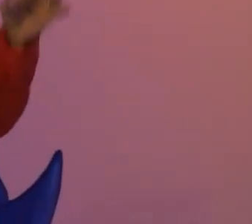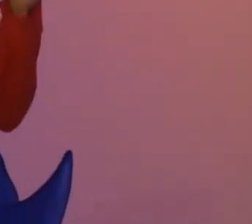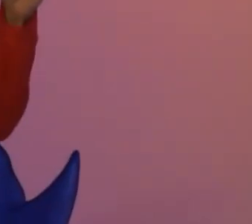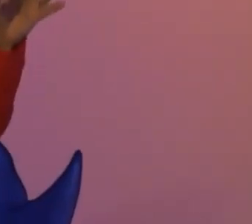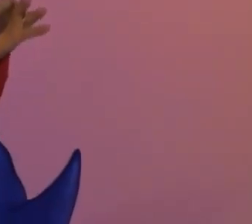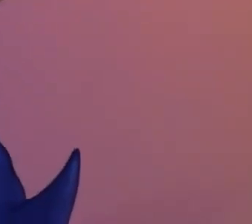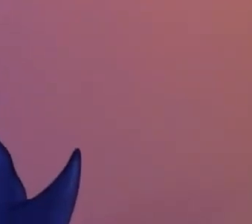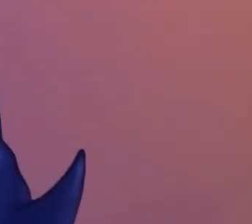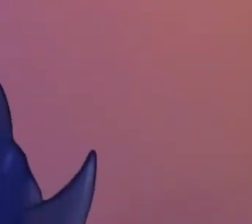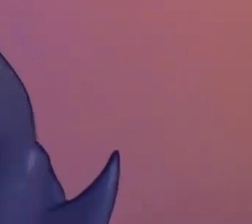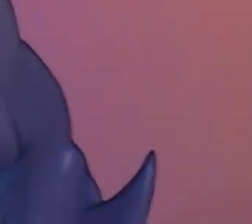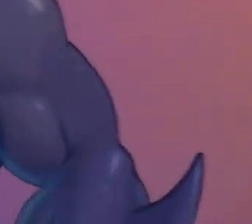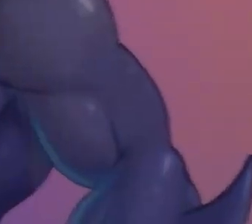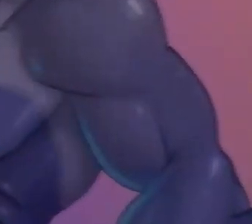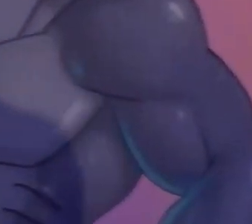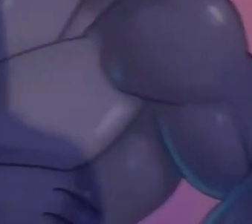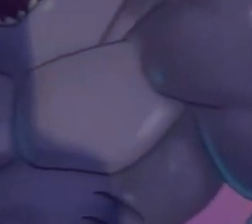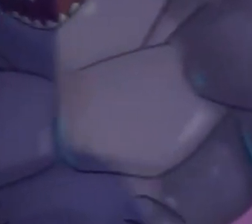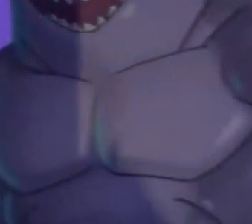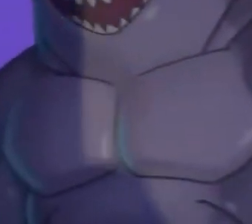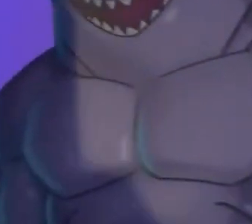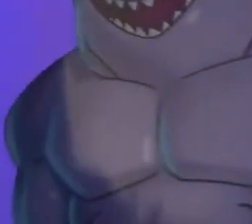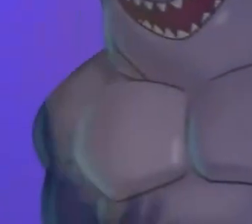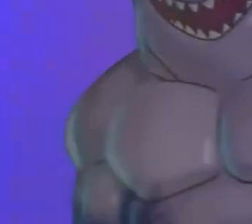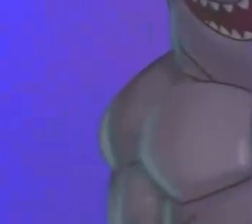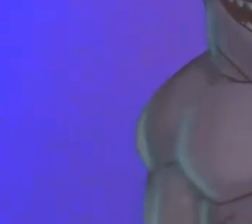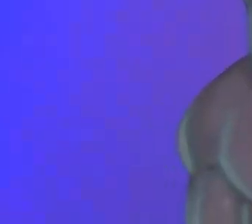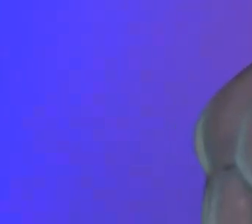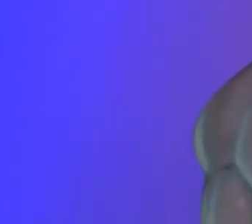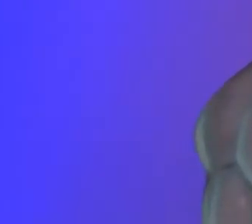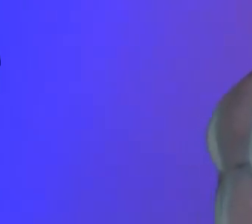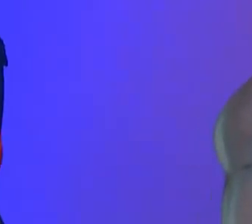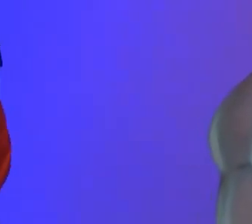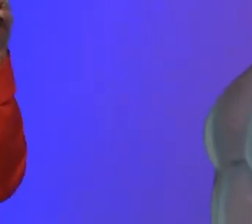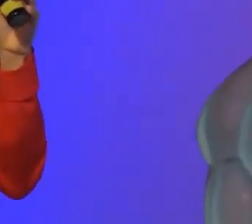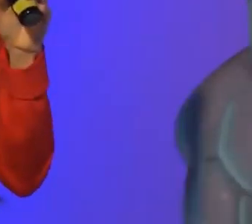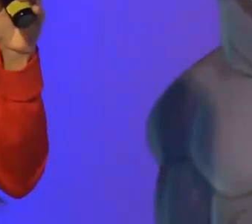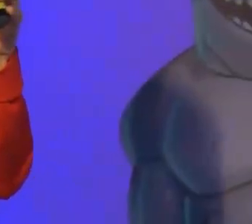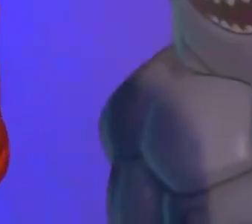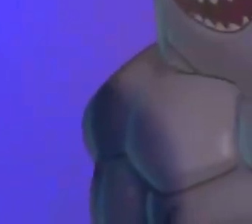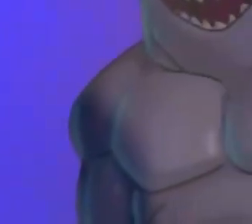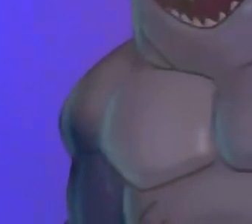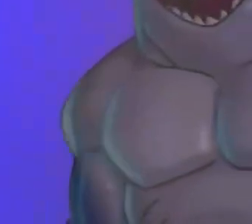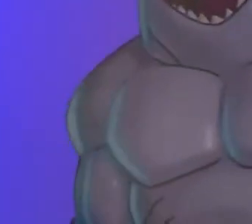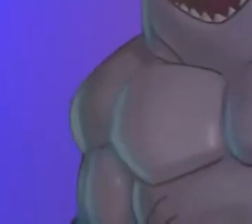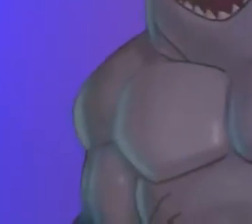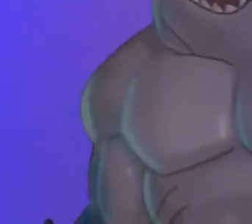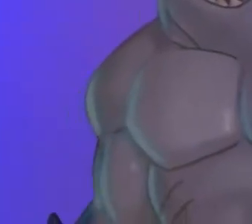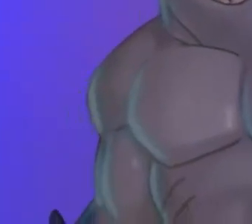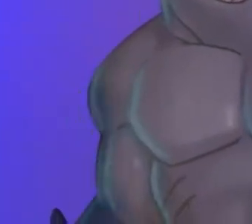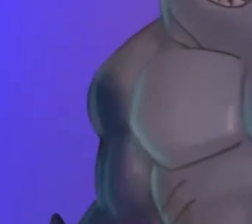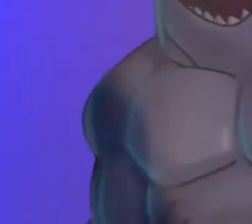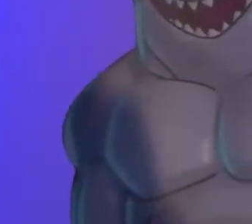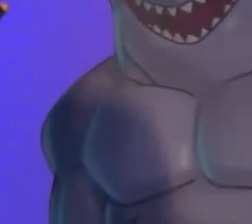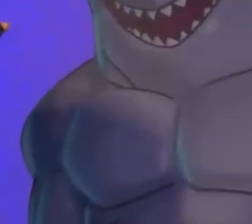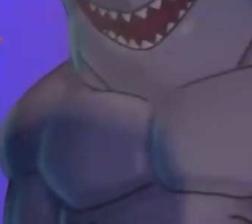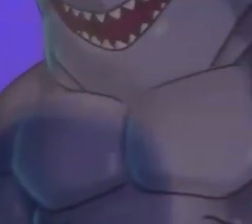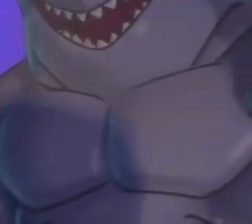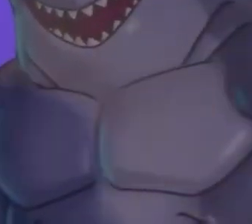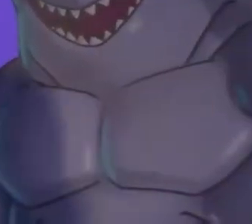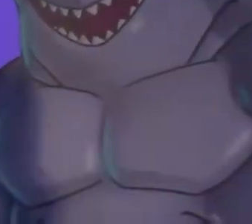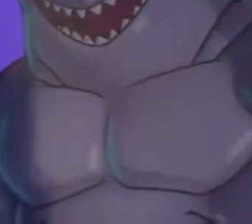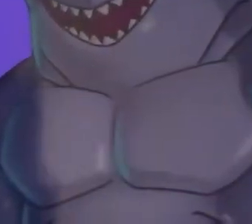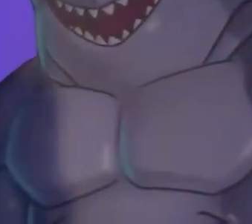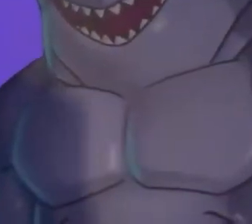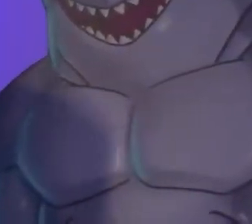gente ter muita, muita, muito carinho e muito cuidado quando a gente está perto de piscinas, do